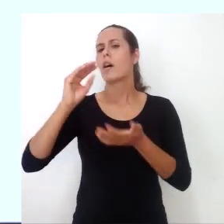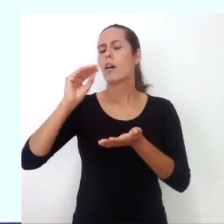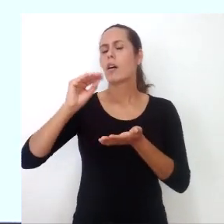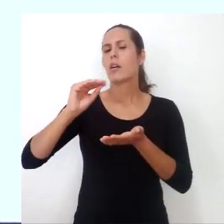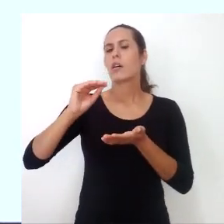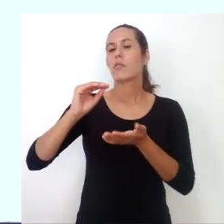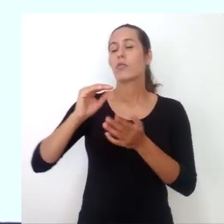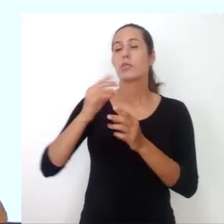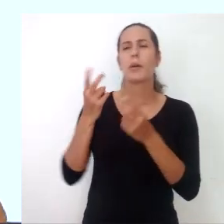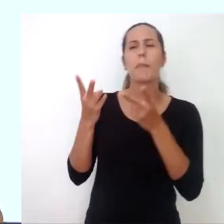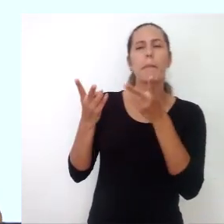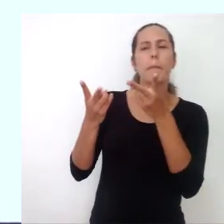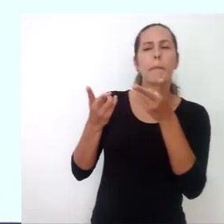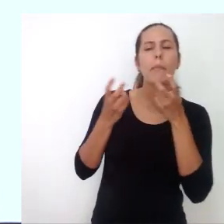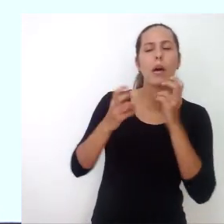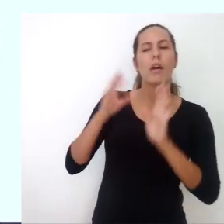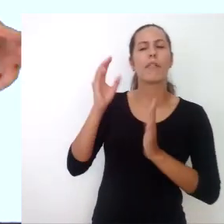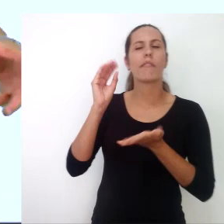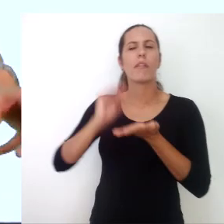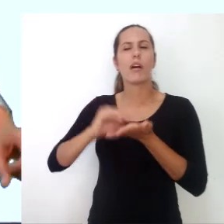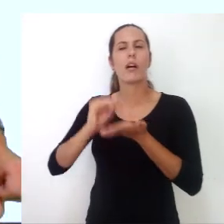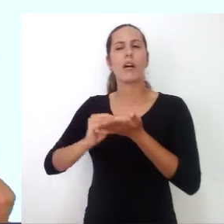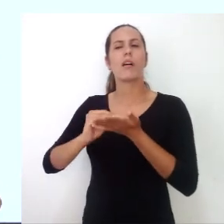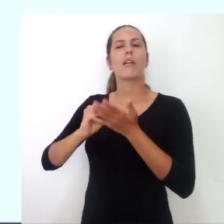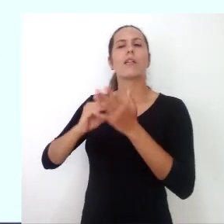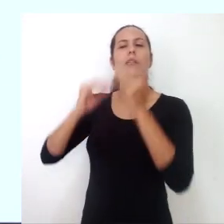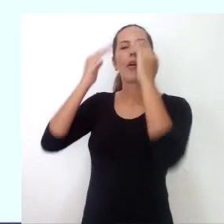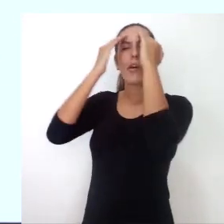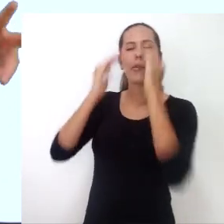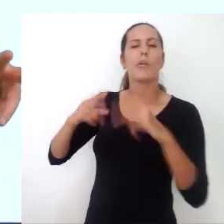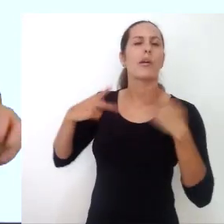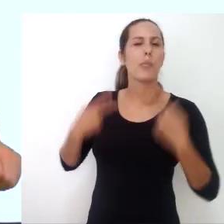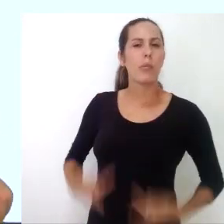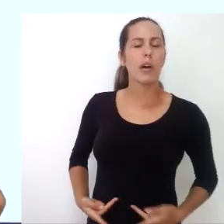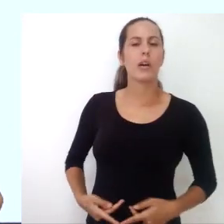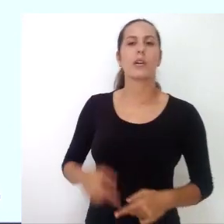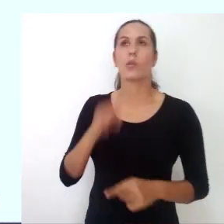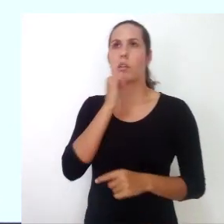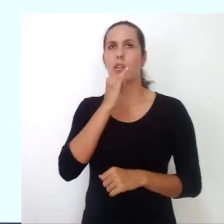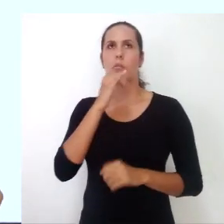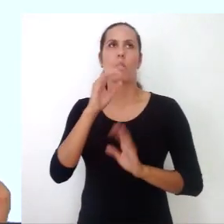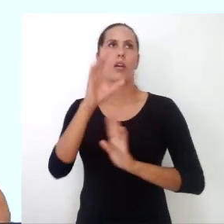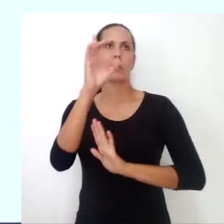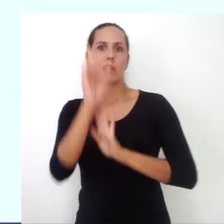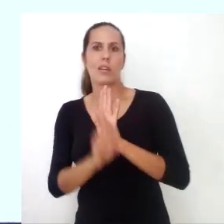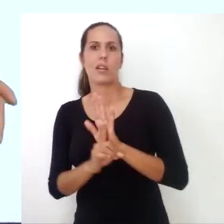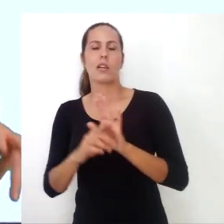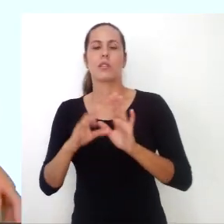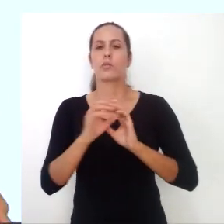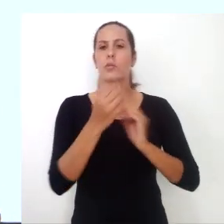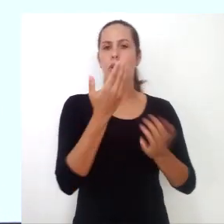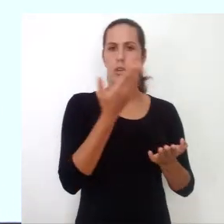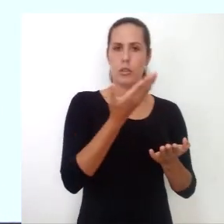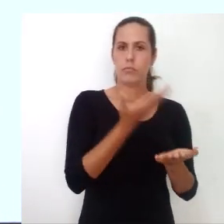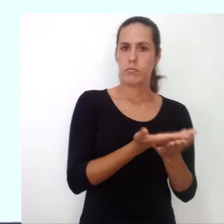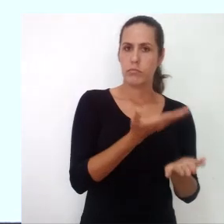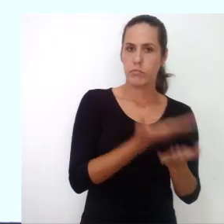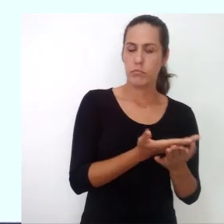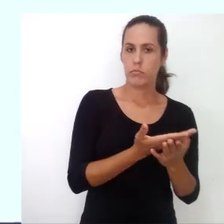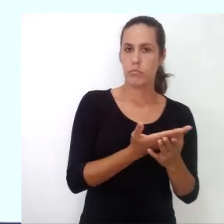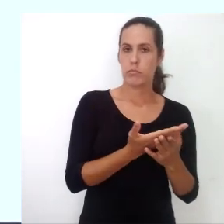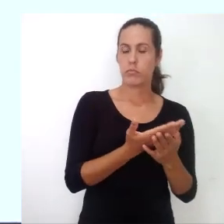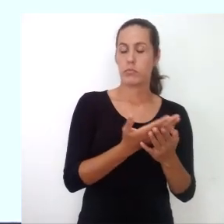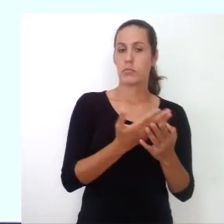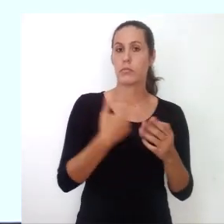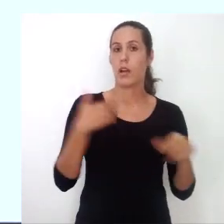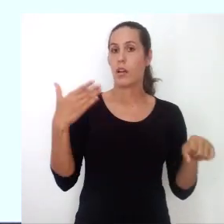de respeito humano pela liberdade religiosa, o direito à escola, certo? A agressão à mulher? Então, em